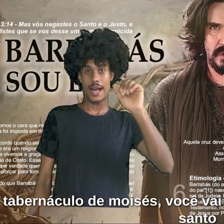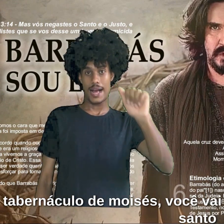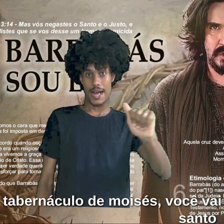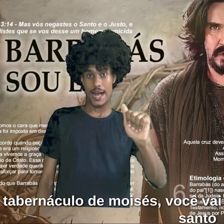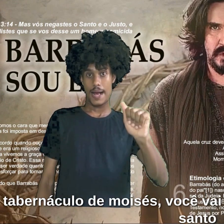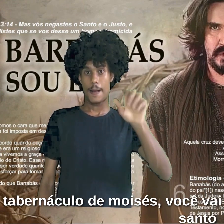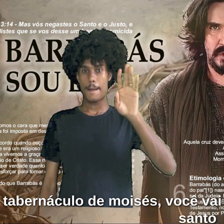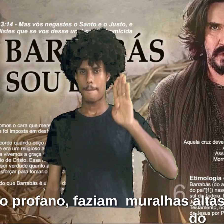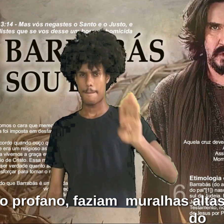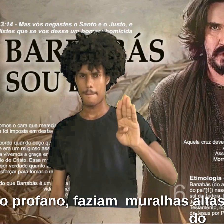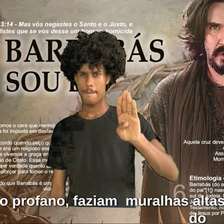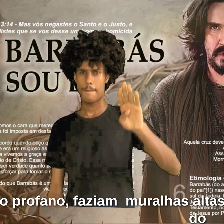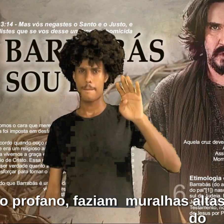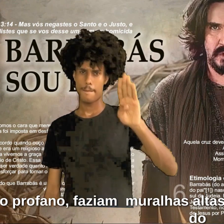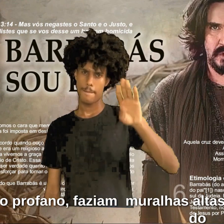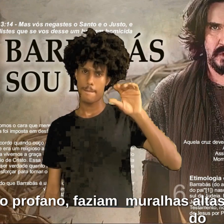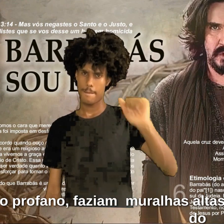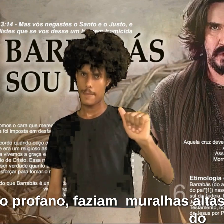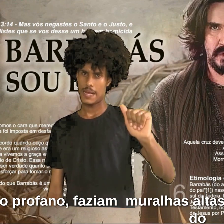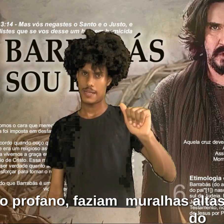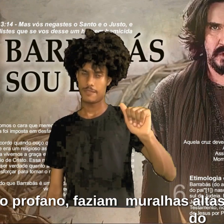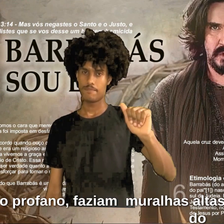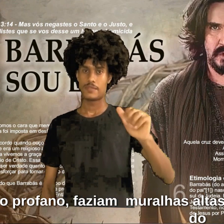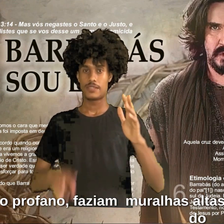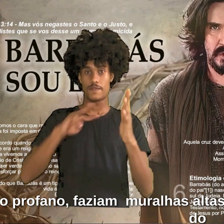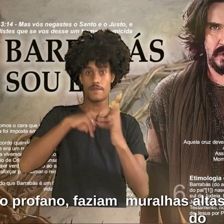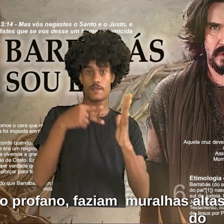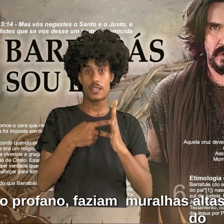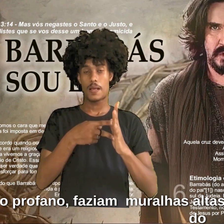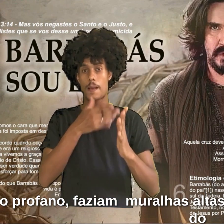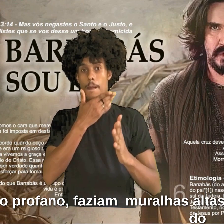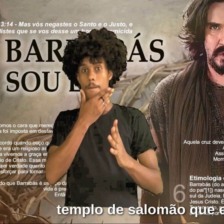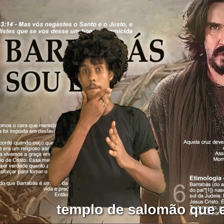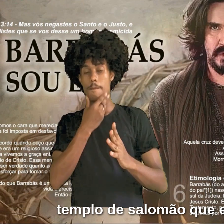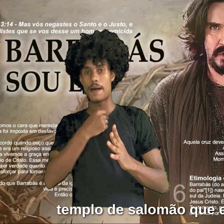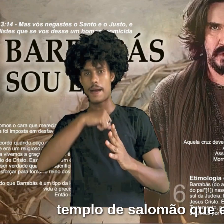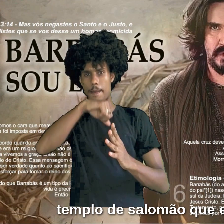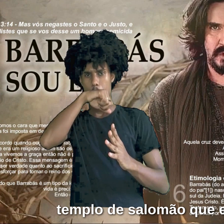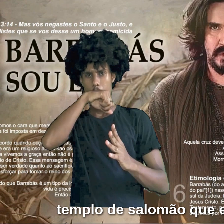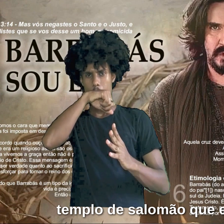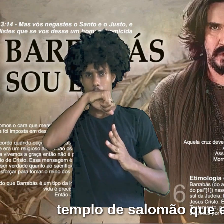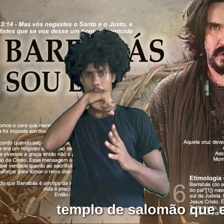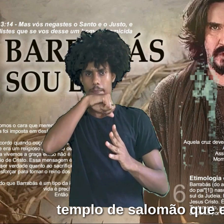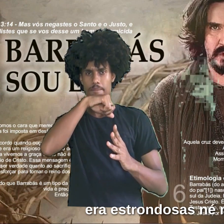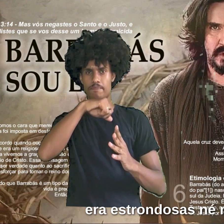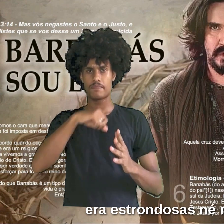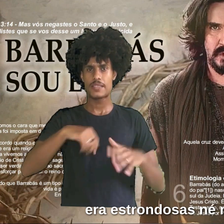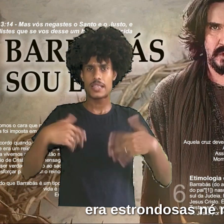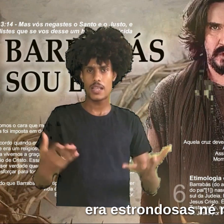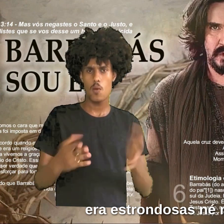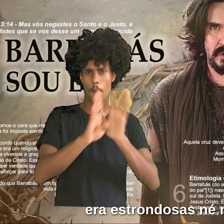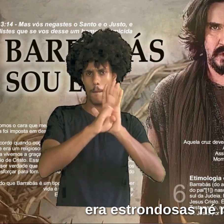Deus separava o santo do profano, faziam muralhas altas, né? Também tem as muralhas do Templo de Salomão, que era altíssima, né?